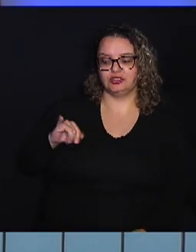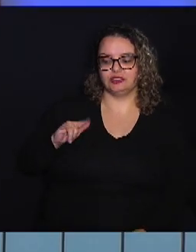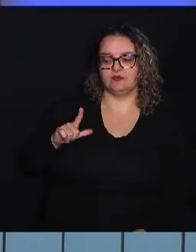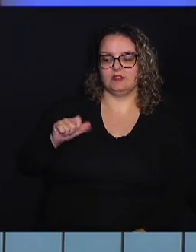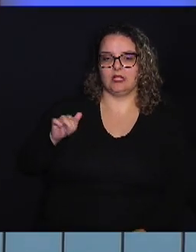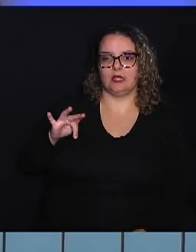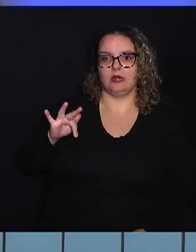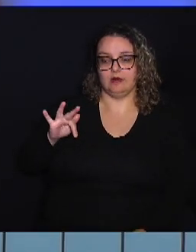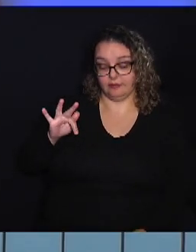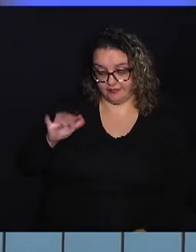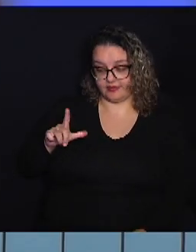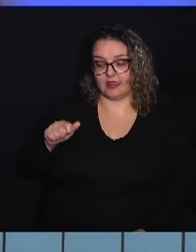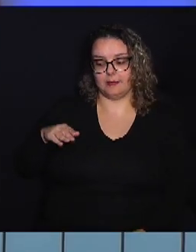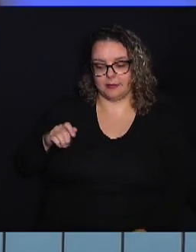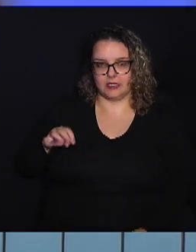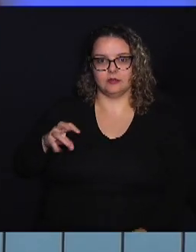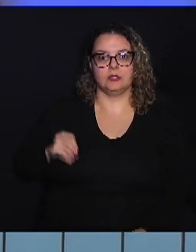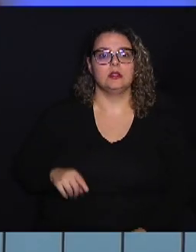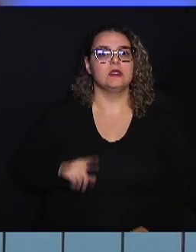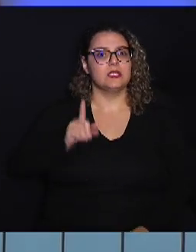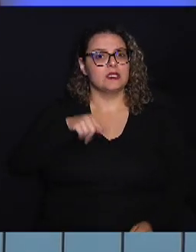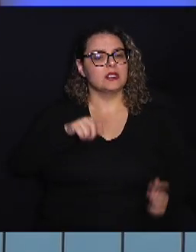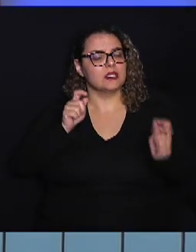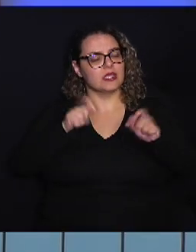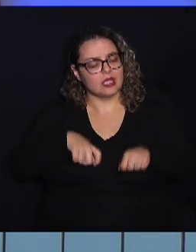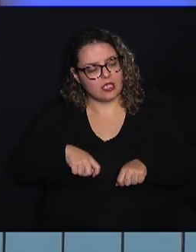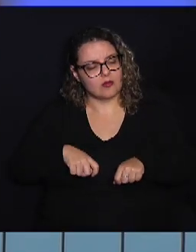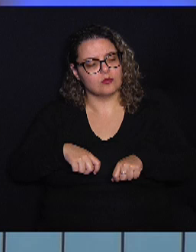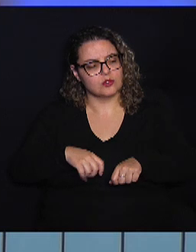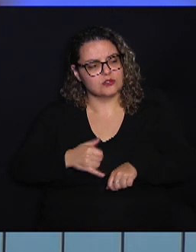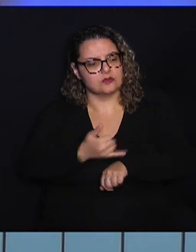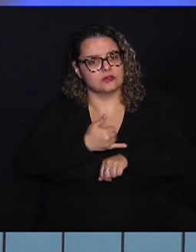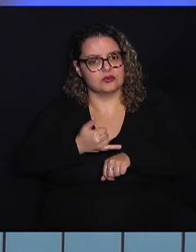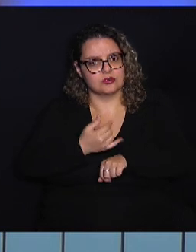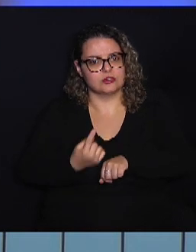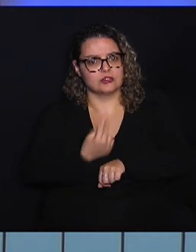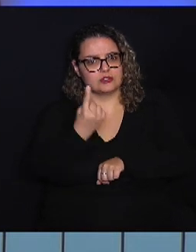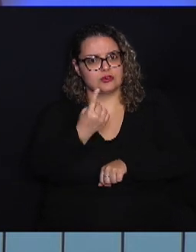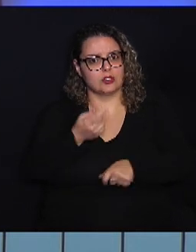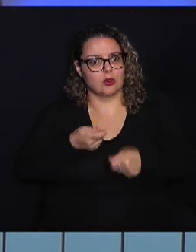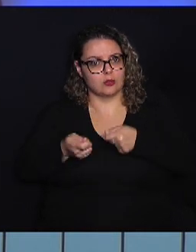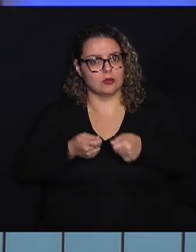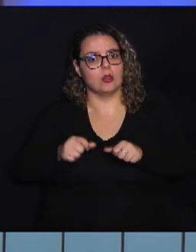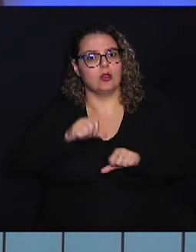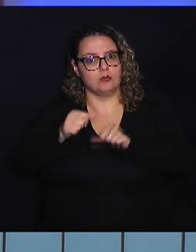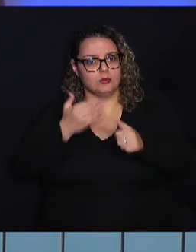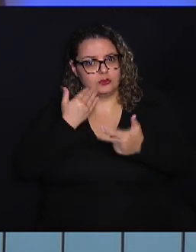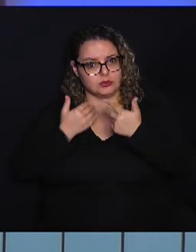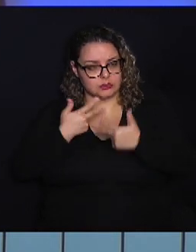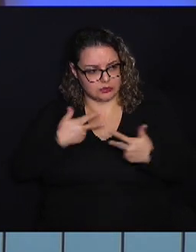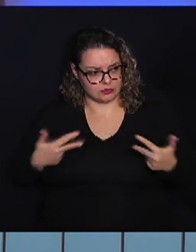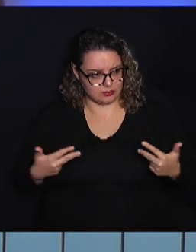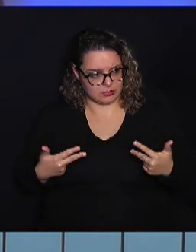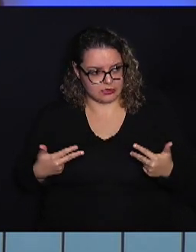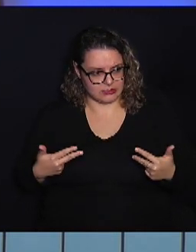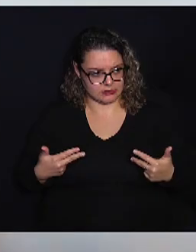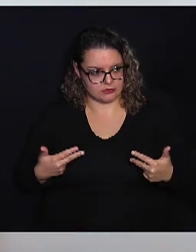possível quem está aí com o colesterol alto, né, controlar esse colesterol somente mudando a alimentação?